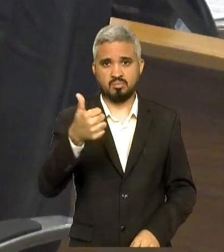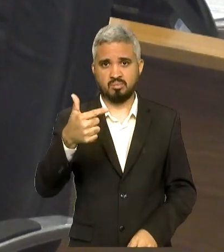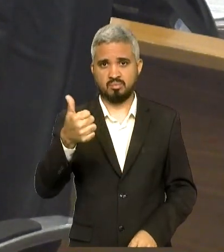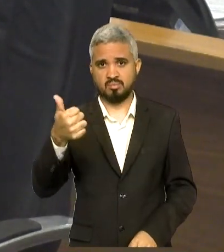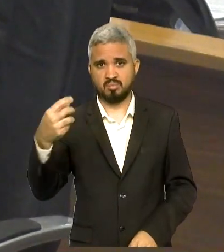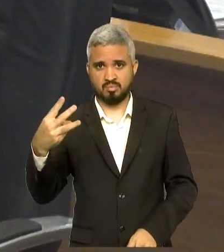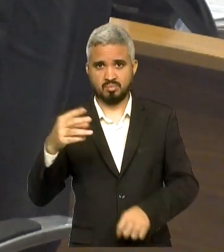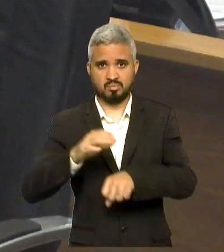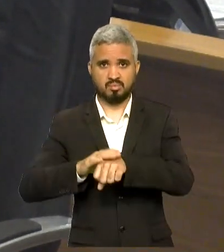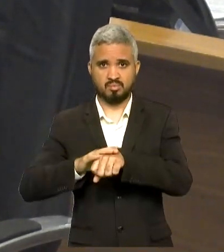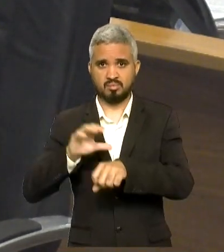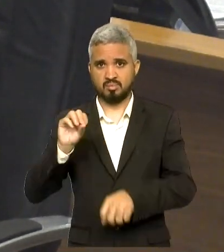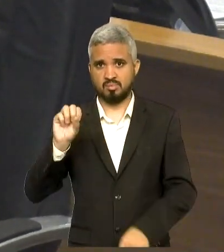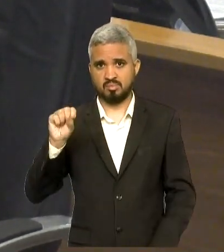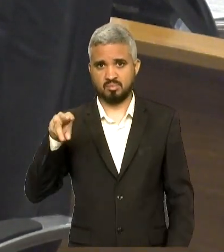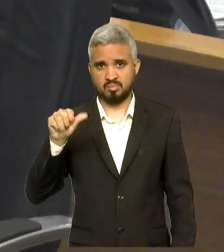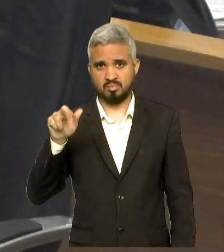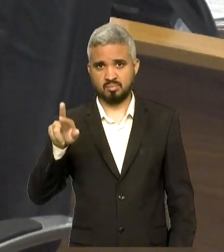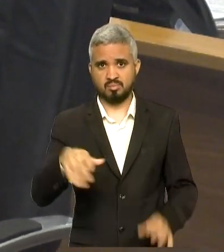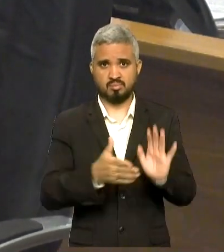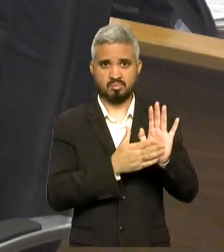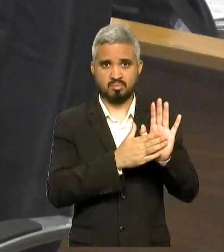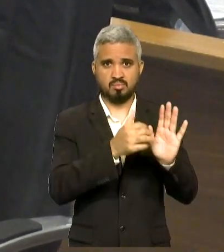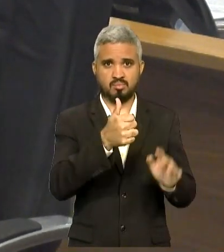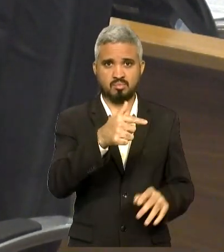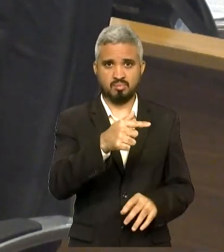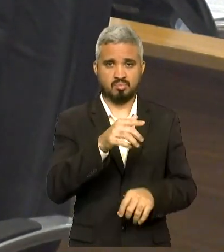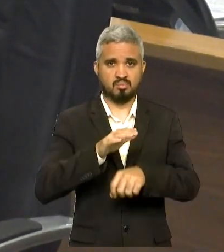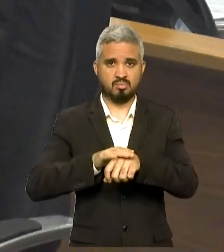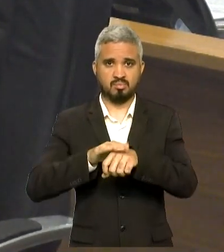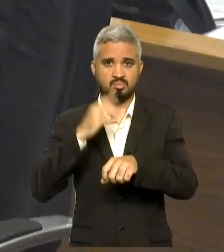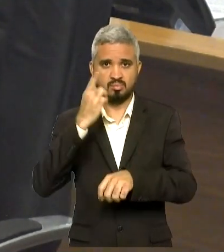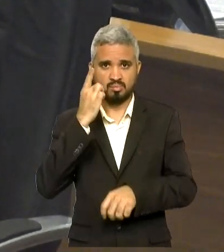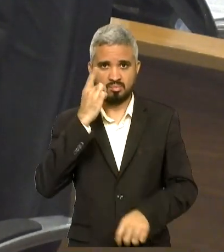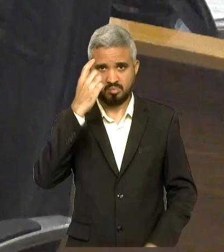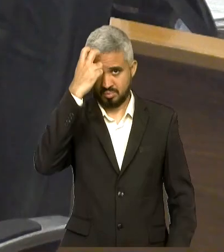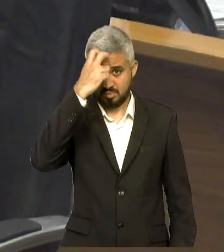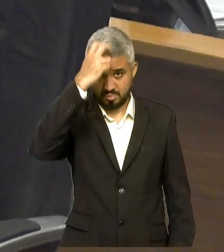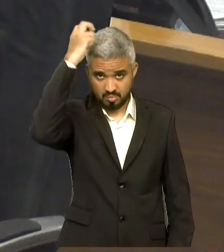Filho. 17/2024, de autoria do deputado Neto Evangelista.